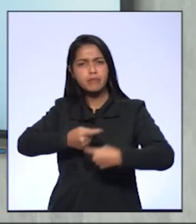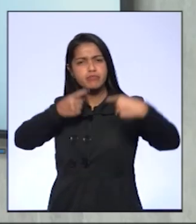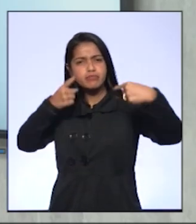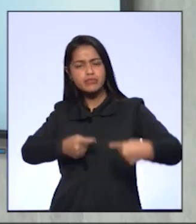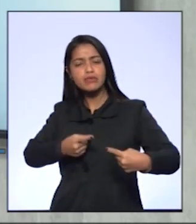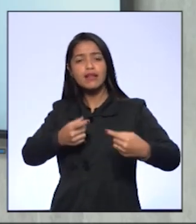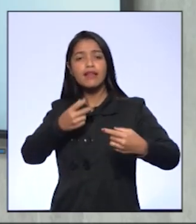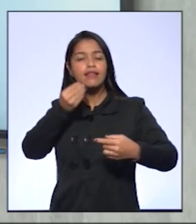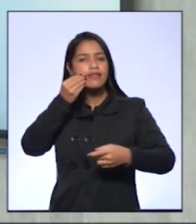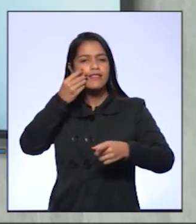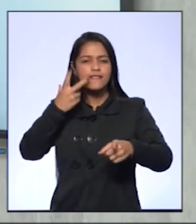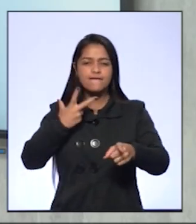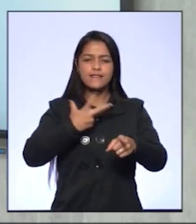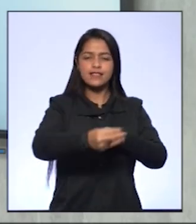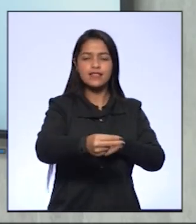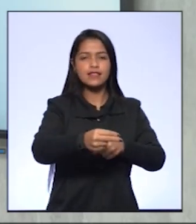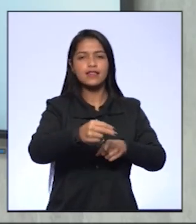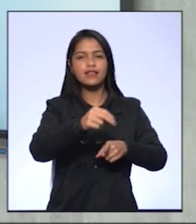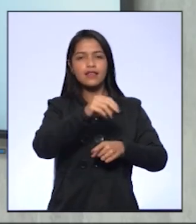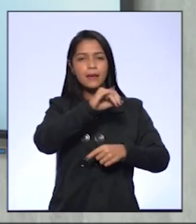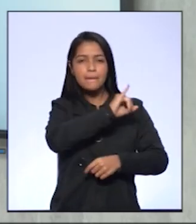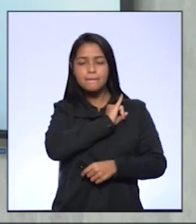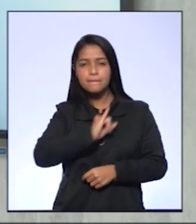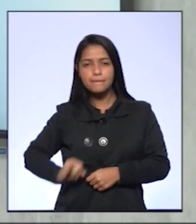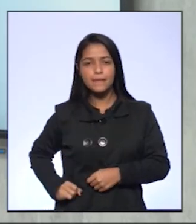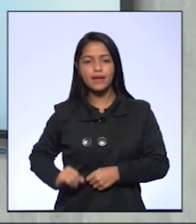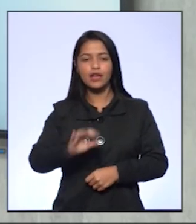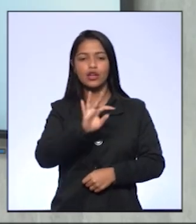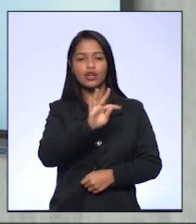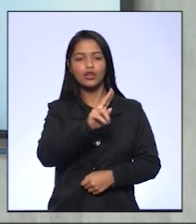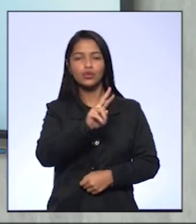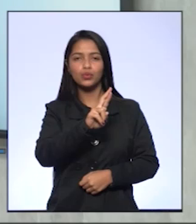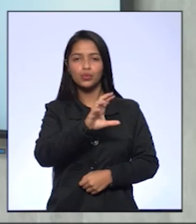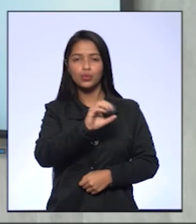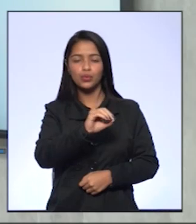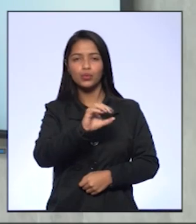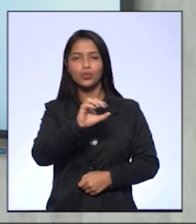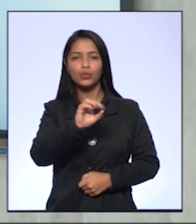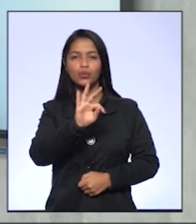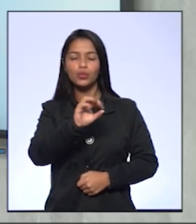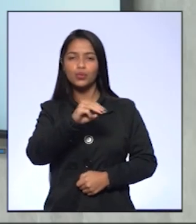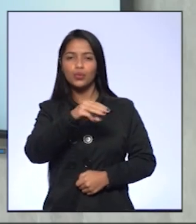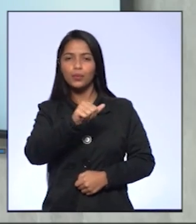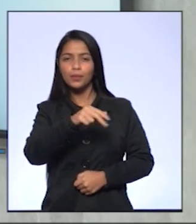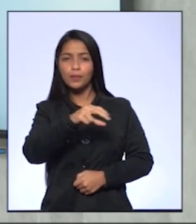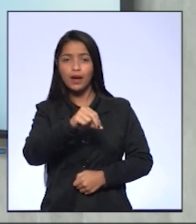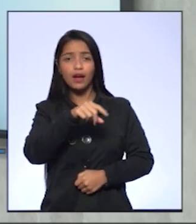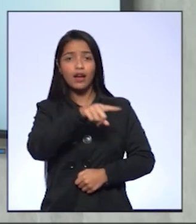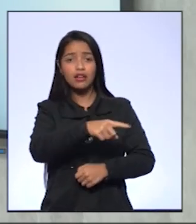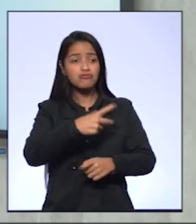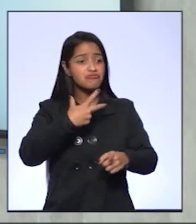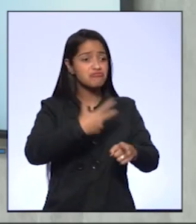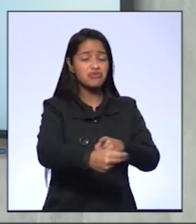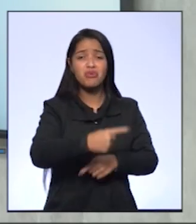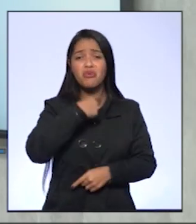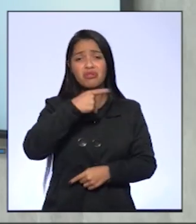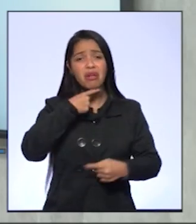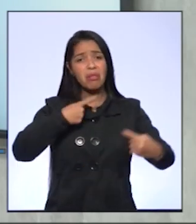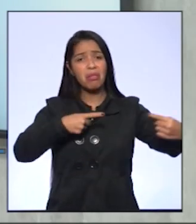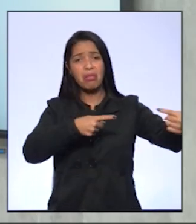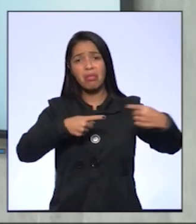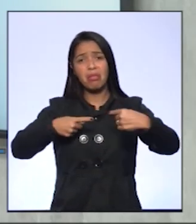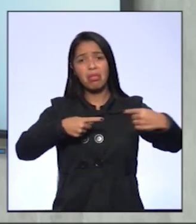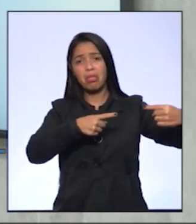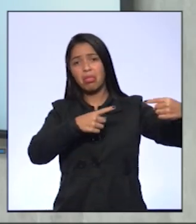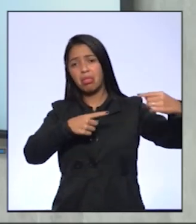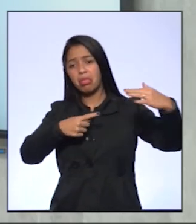Otomano, definir aqui pra você, tá? Definir aqui pra você. As cruzadas são um desastre. Os cavaleiros feudais, eles apanham. Gente, os turcos, mano, eles